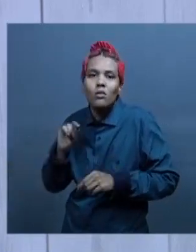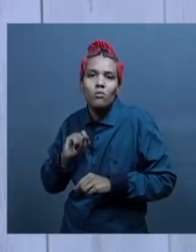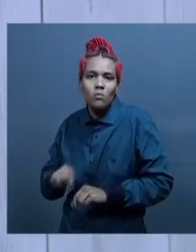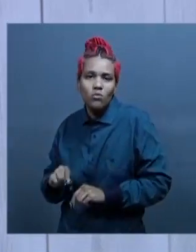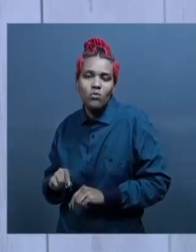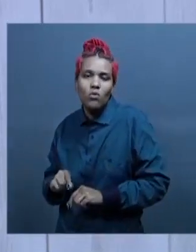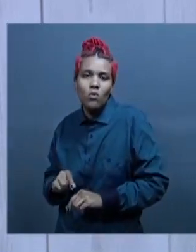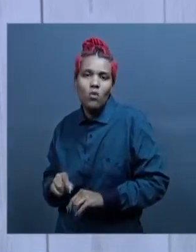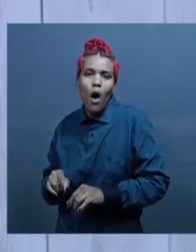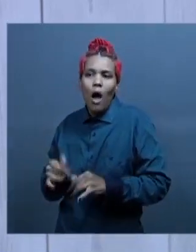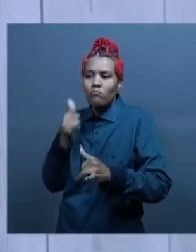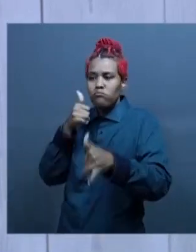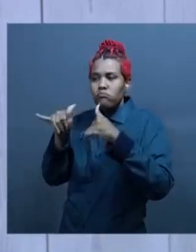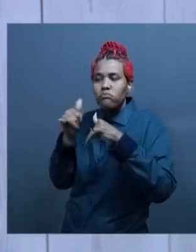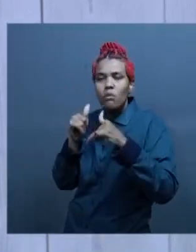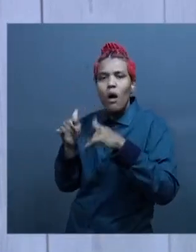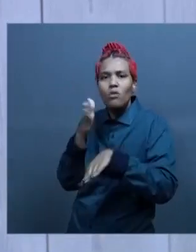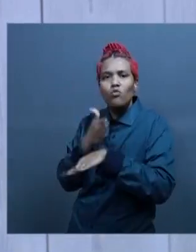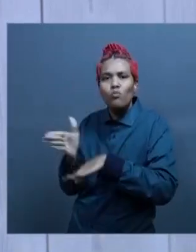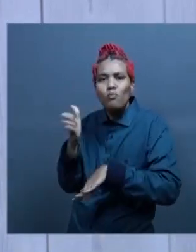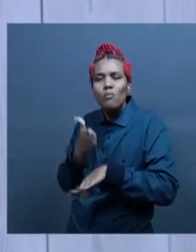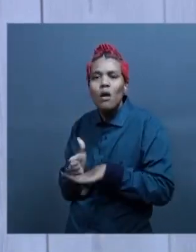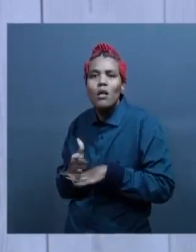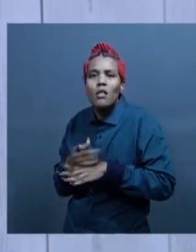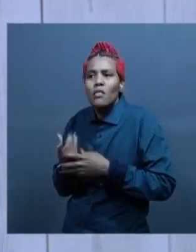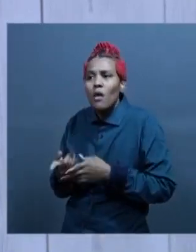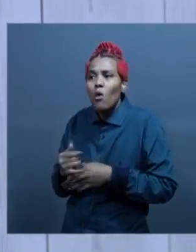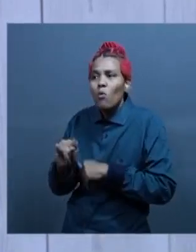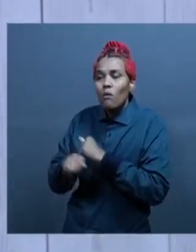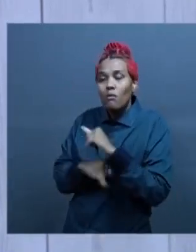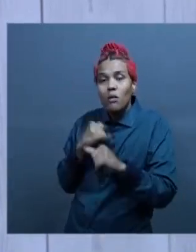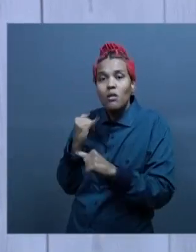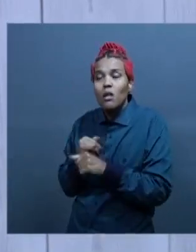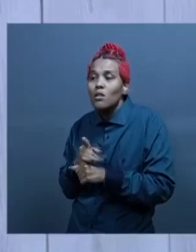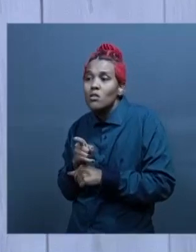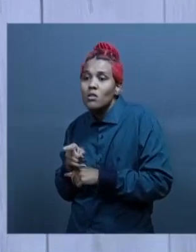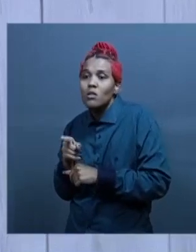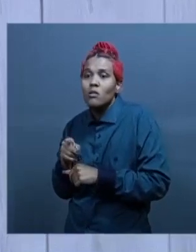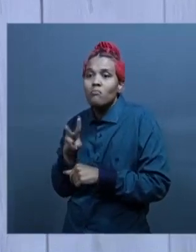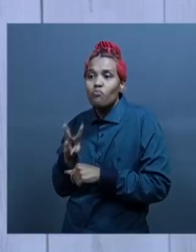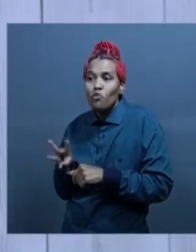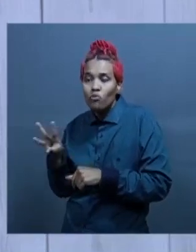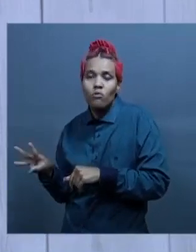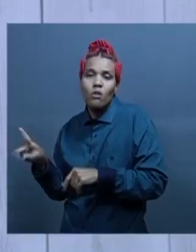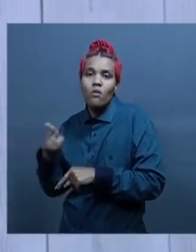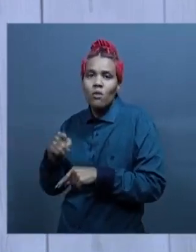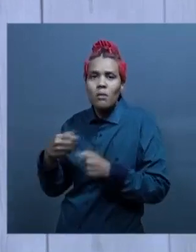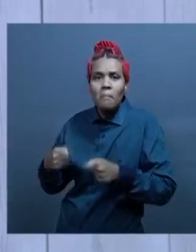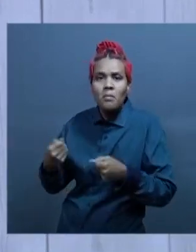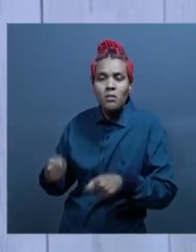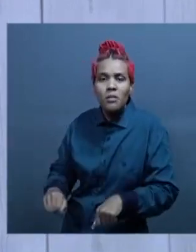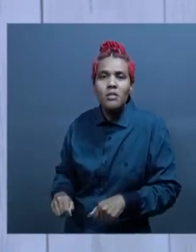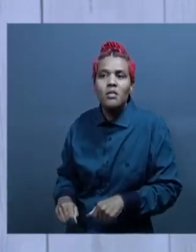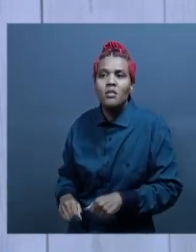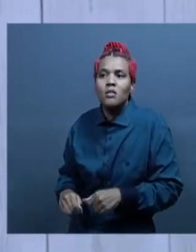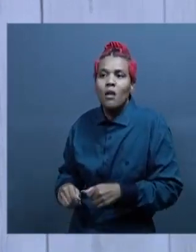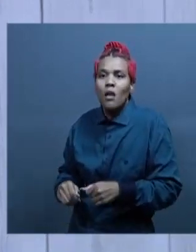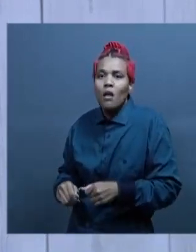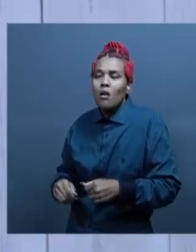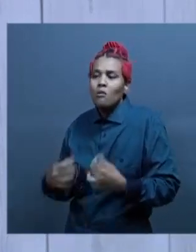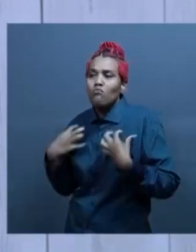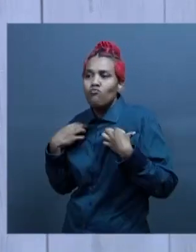então você vai comprar no site da glória em e se você precisa de um a mãe grande grande mesmo